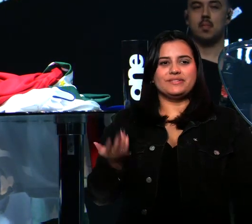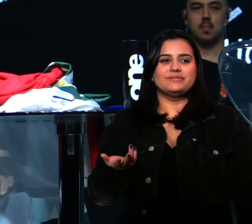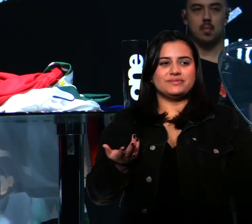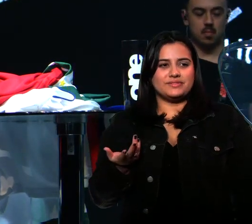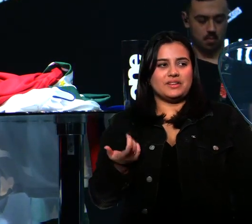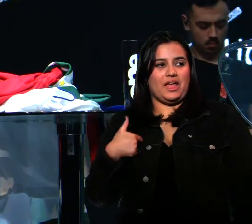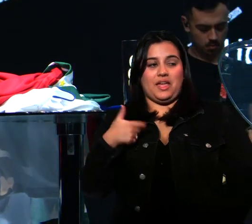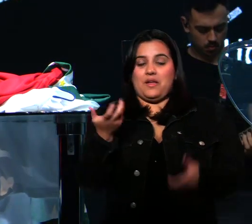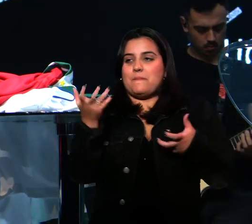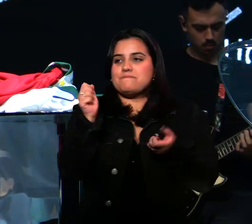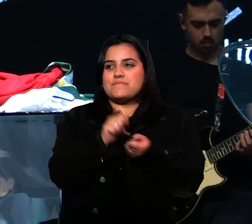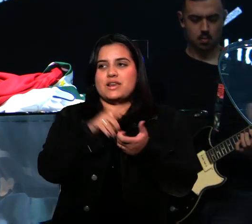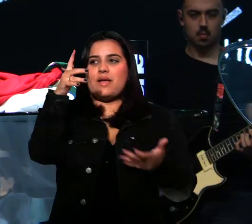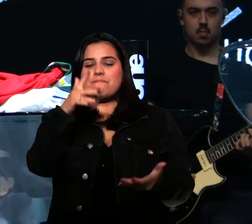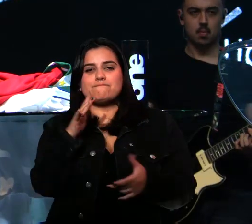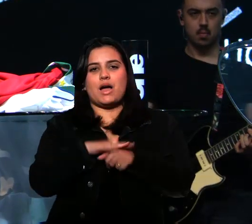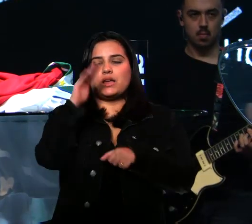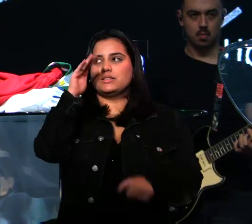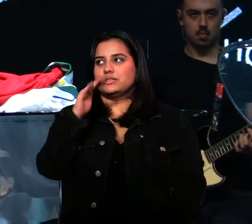quer brilhar mais que os outros.